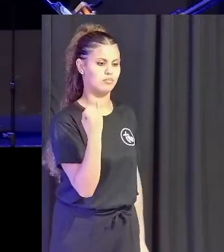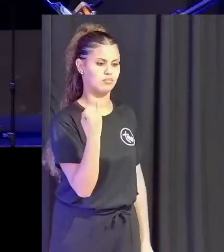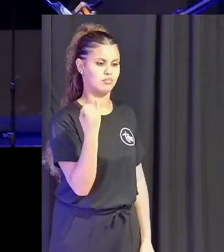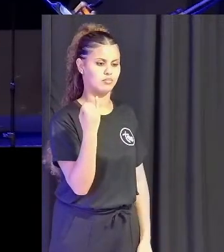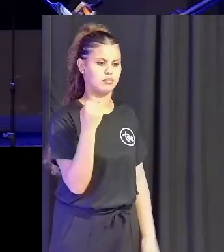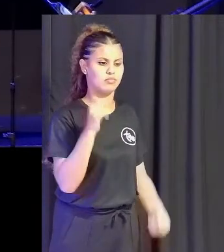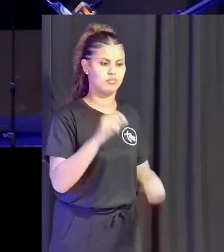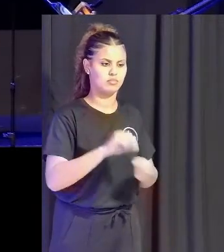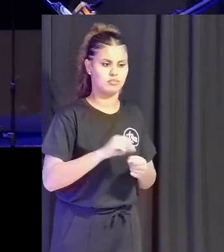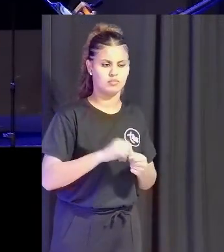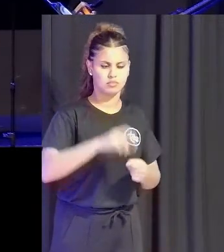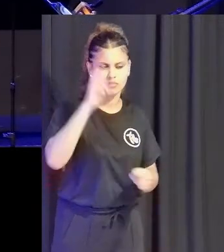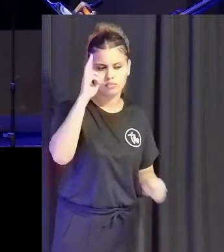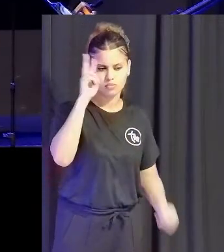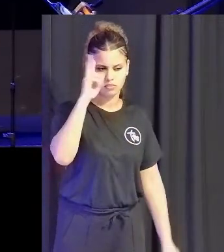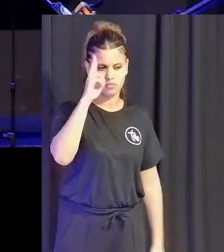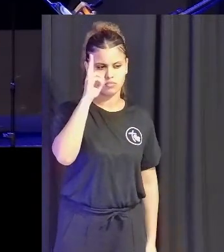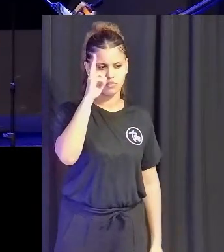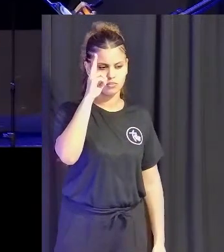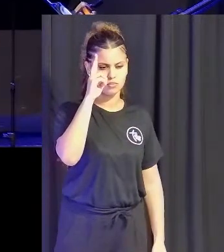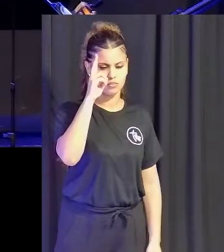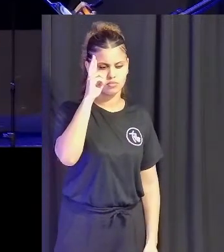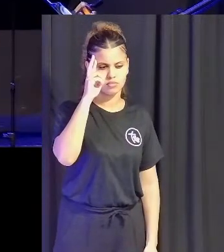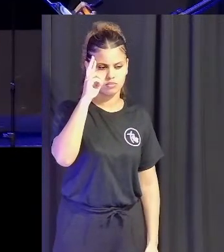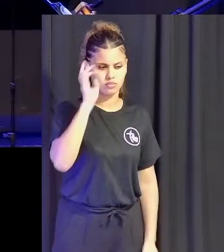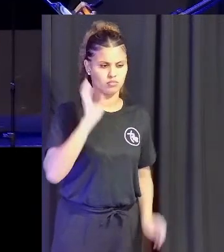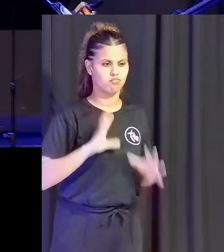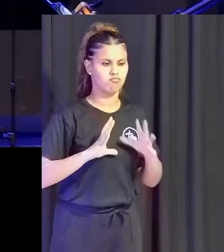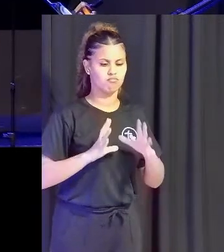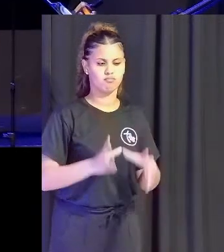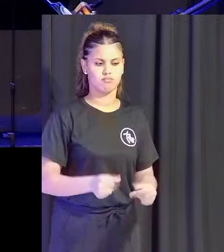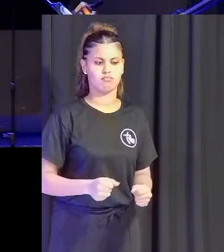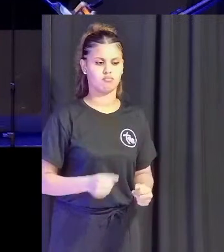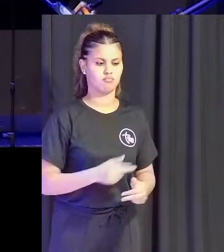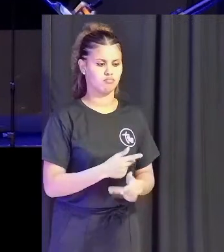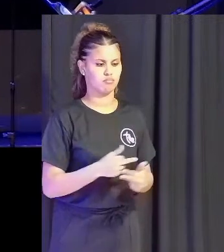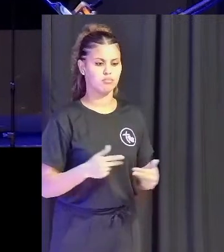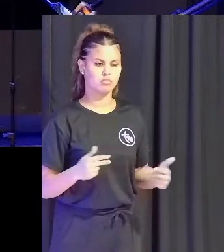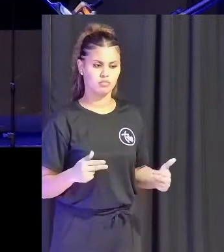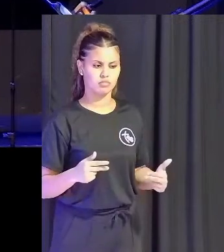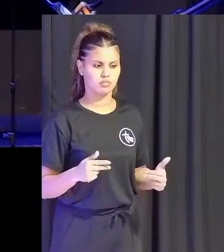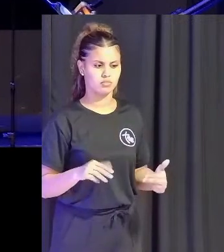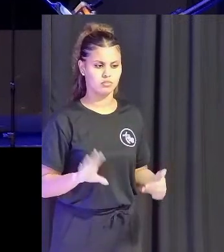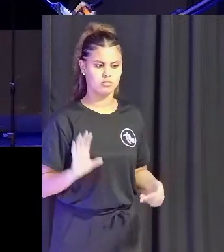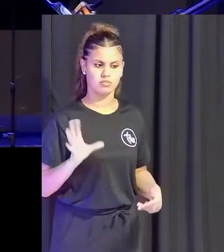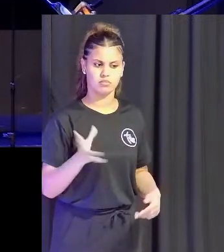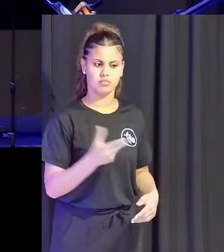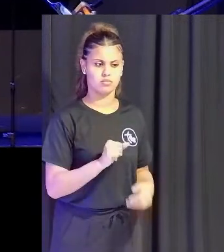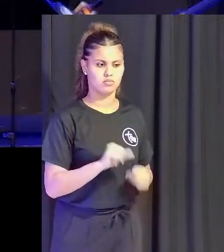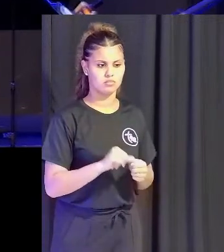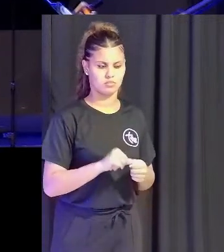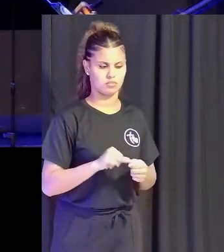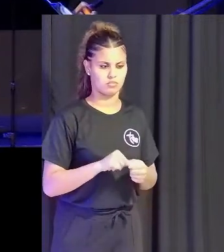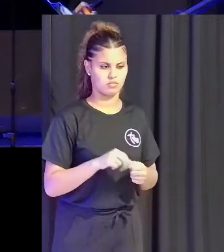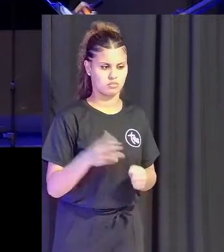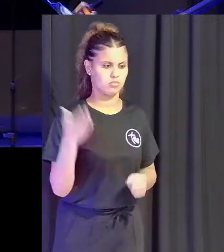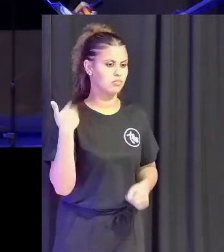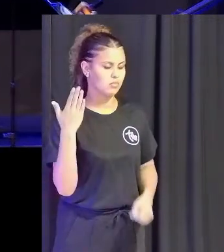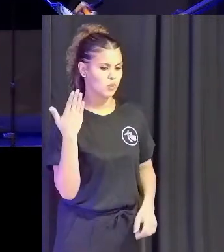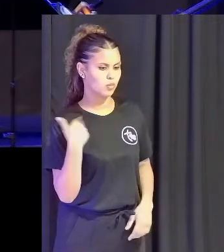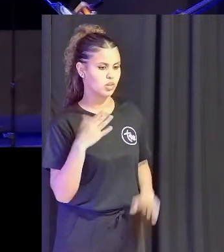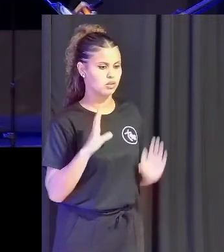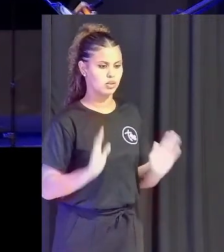passado, ele se afastou do Senhor. Estava mais de 10 anos longe de Deus. E graças a Deus ele estava